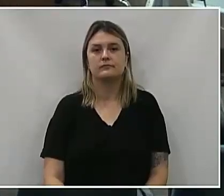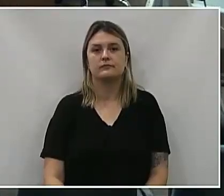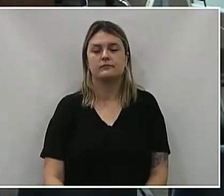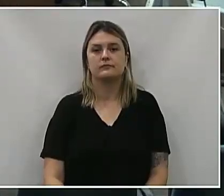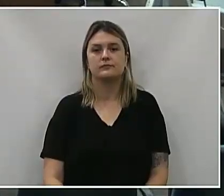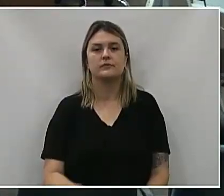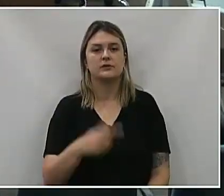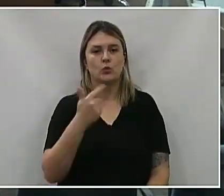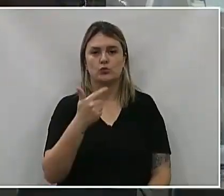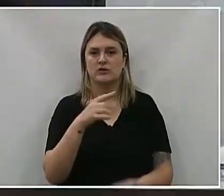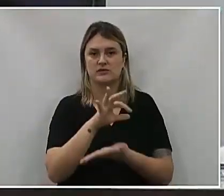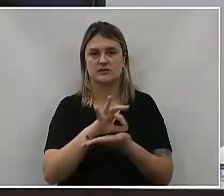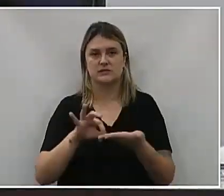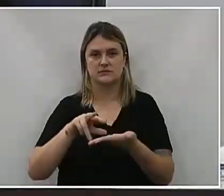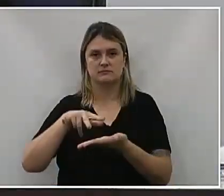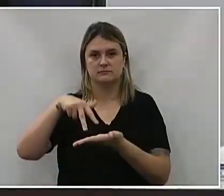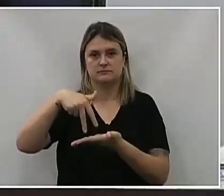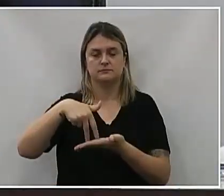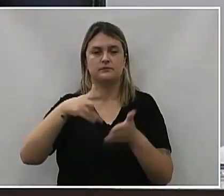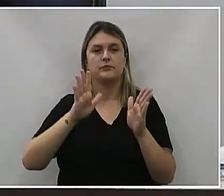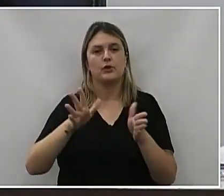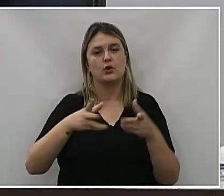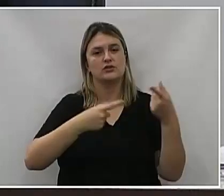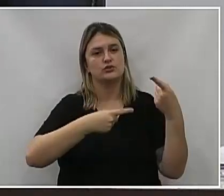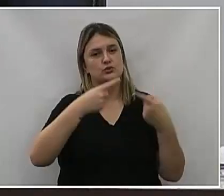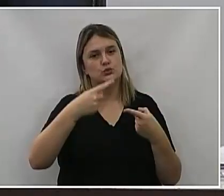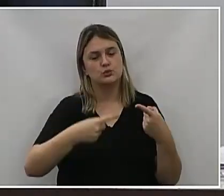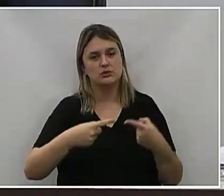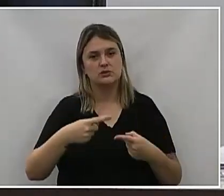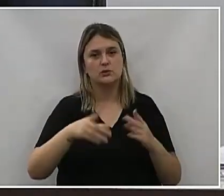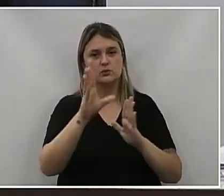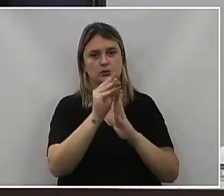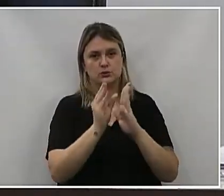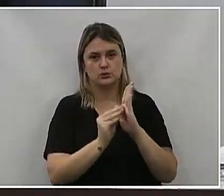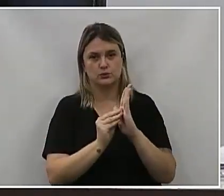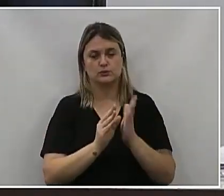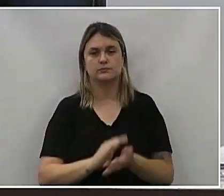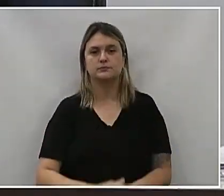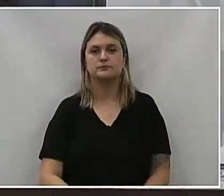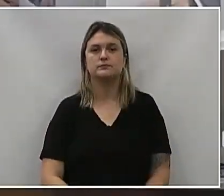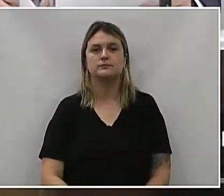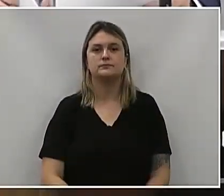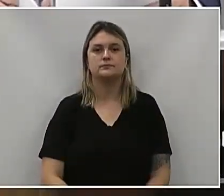Não havendo mais inscrição para a tribuna, passamos de imediato à ordem do dia.